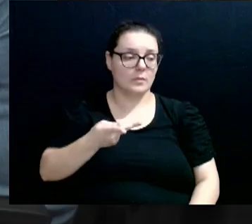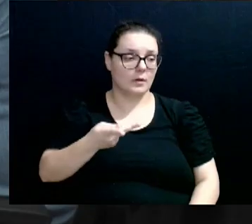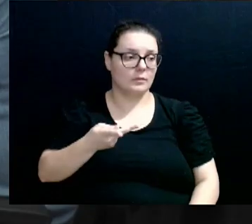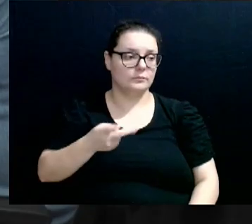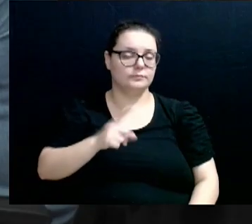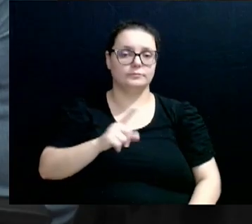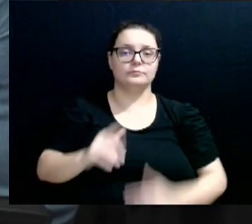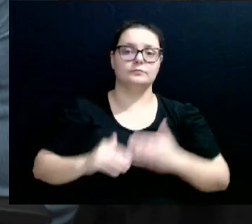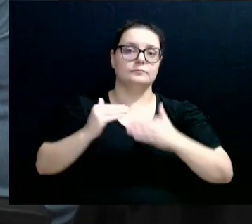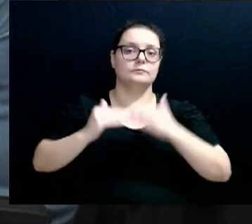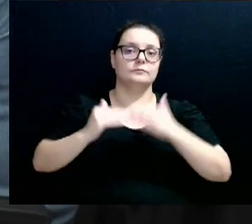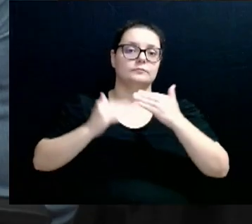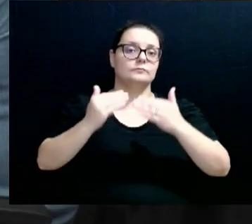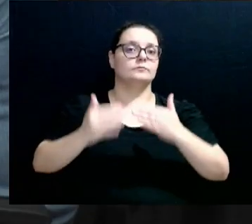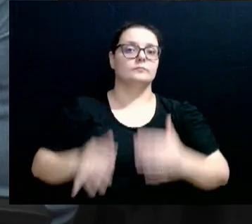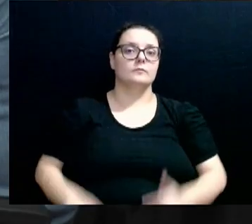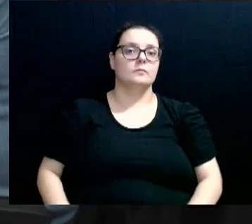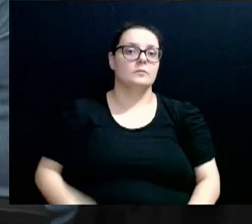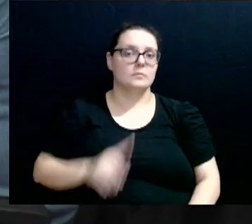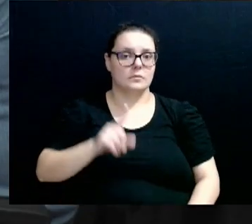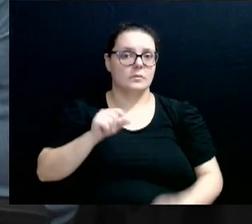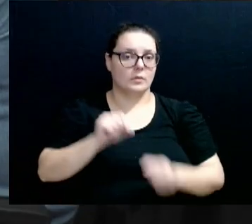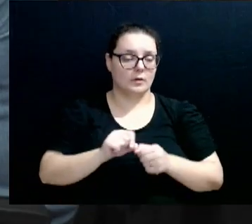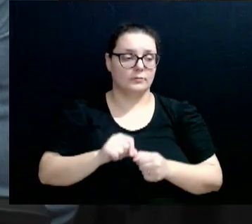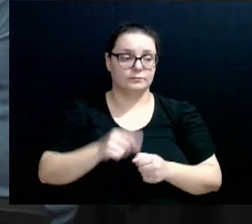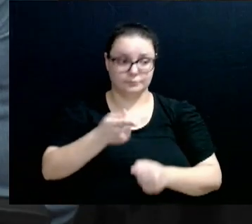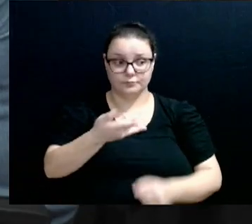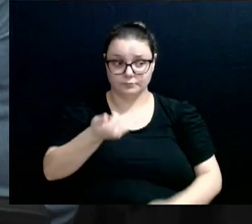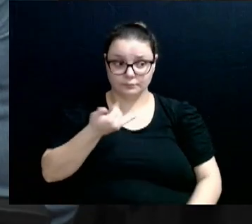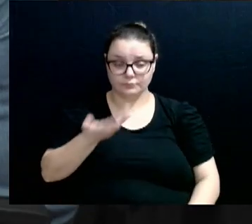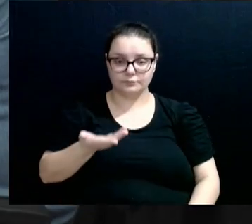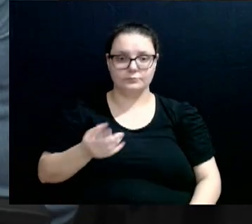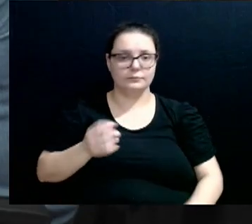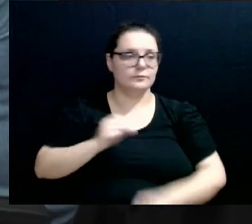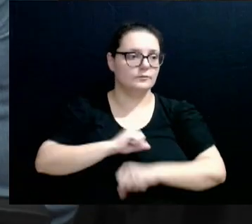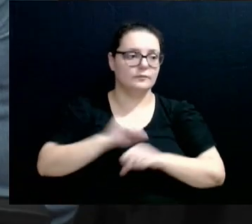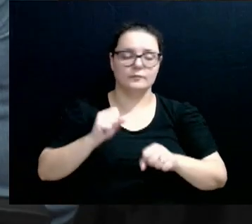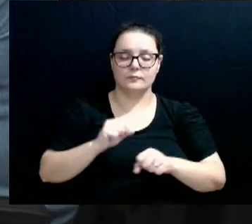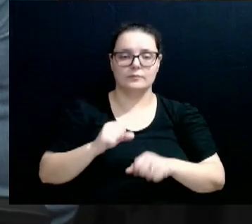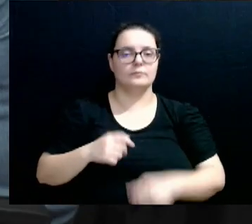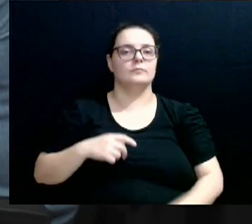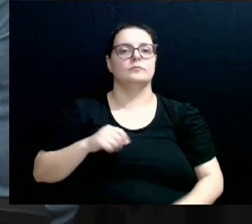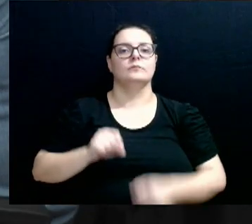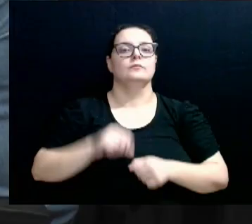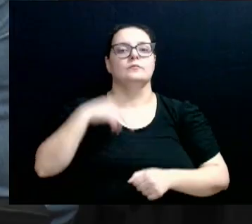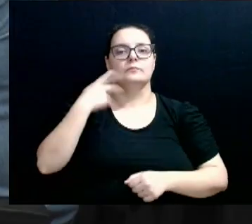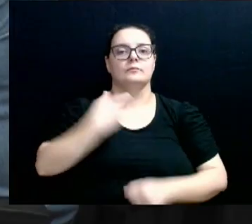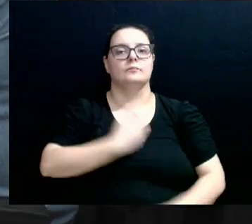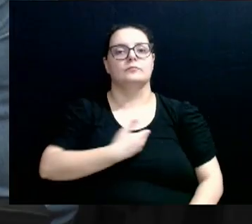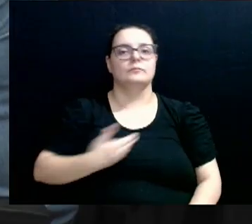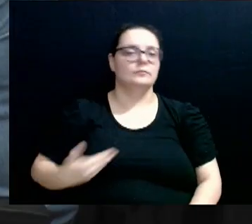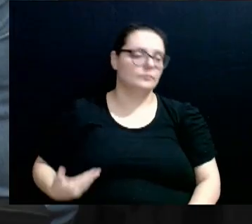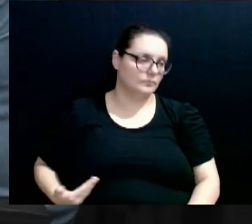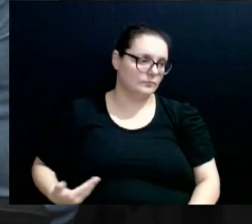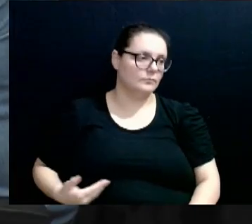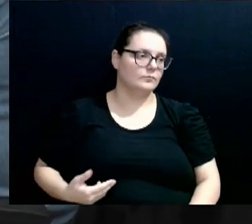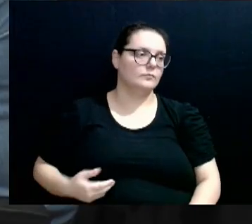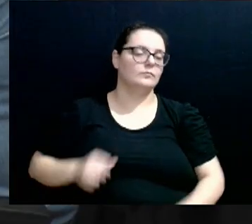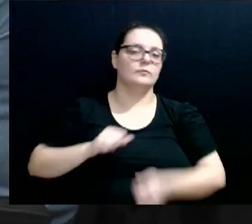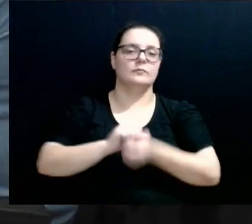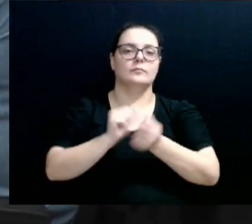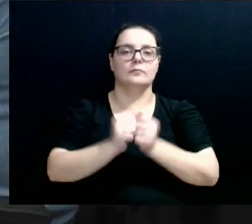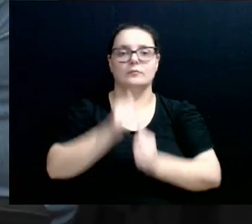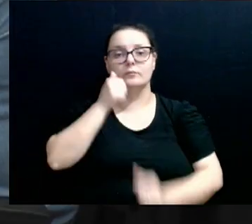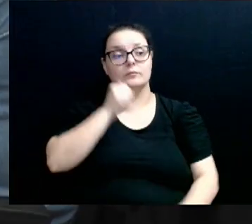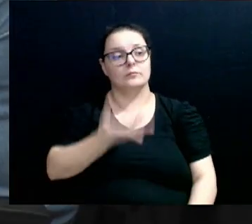não faz, e você trouxe isso, é impossível você fazer políticas públicas adequadas para mulheres, por exemplo, sem que mulheres